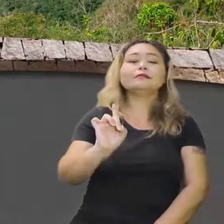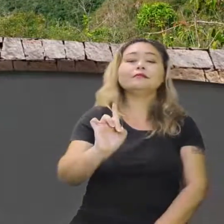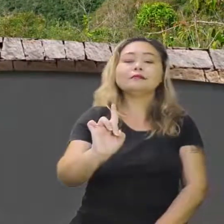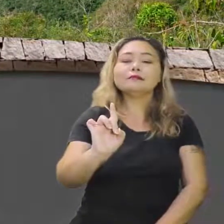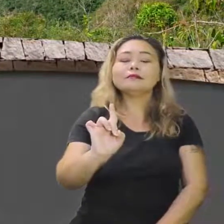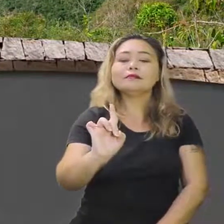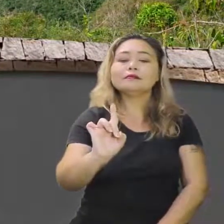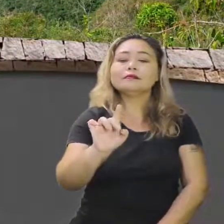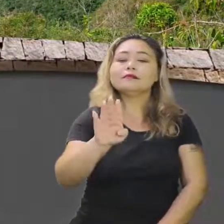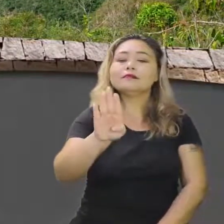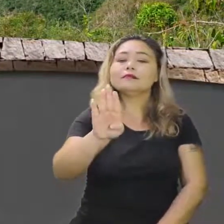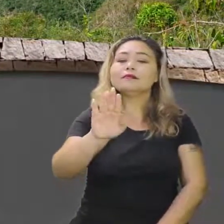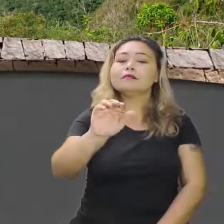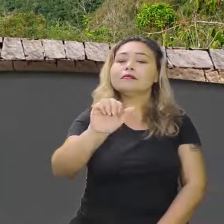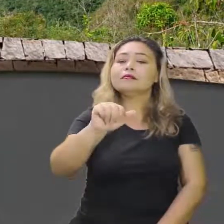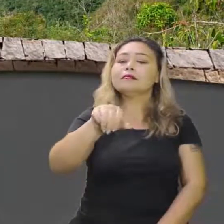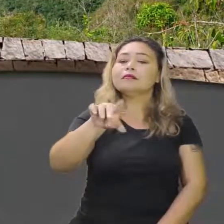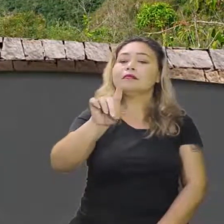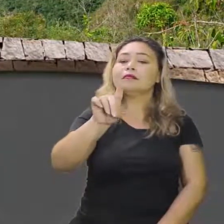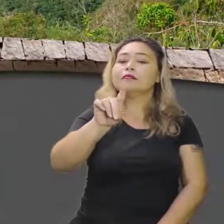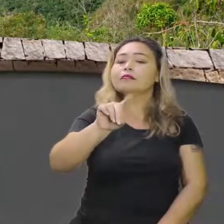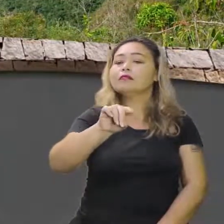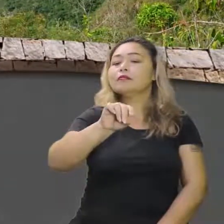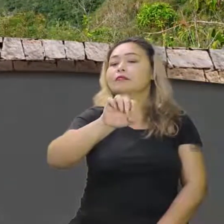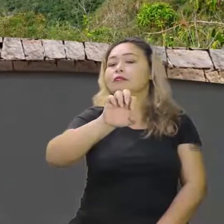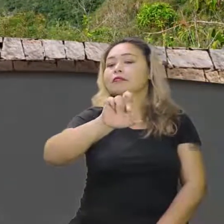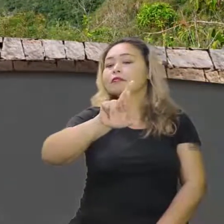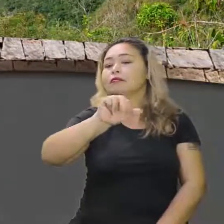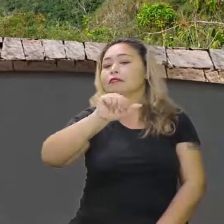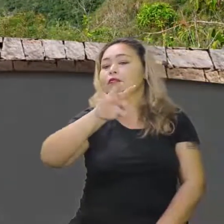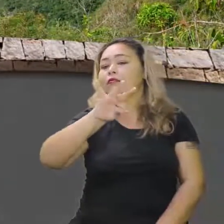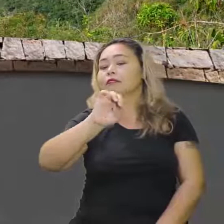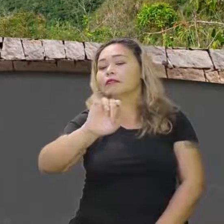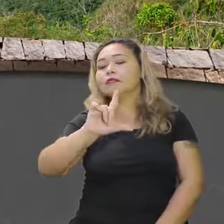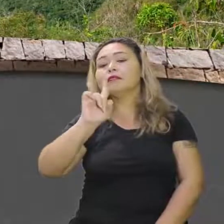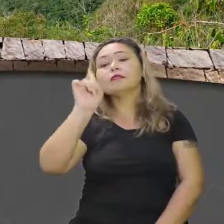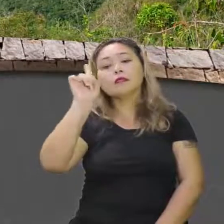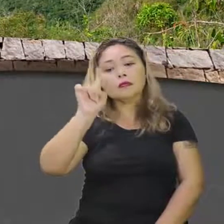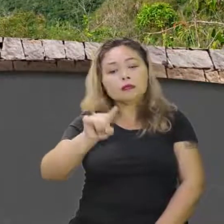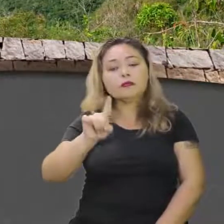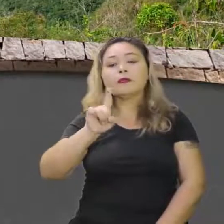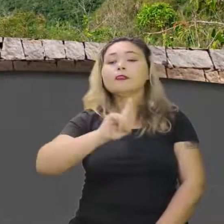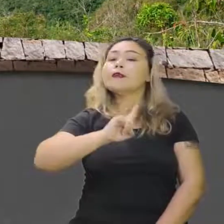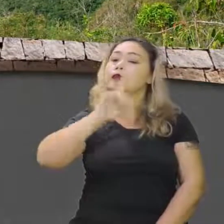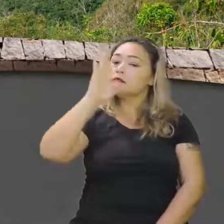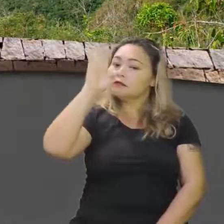Você viu muito bem isso na aula de História Regional, História do Brasil,